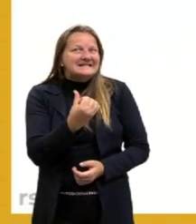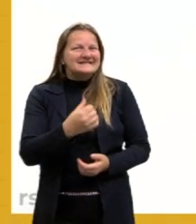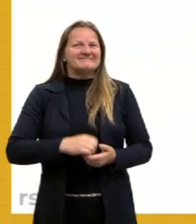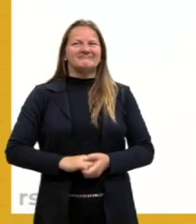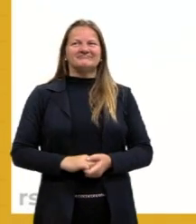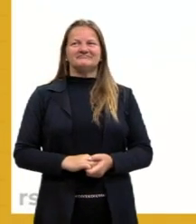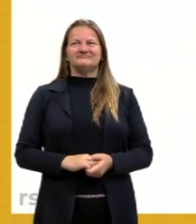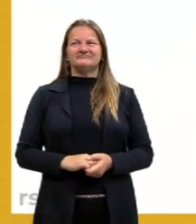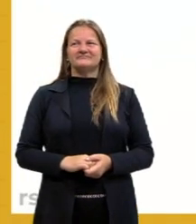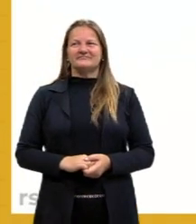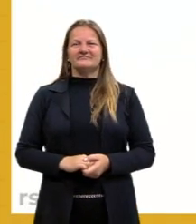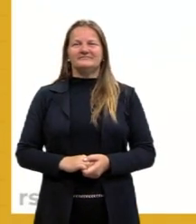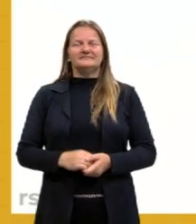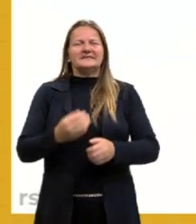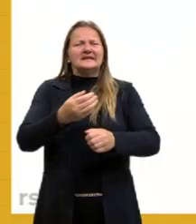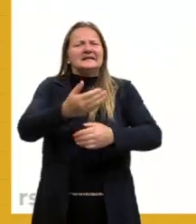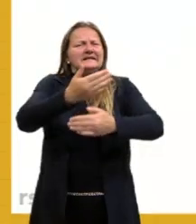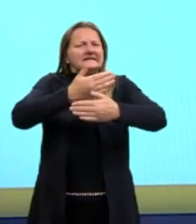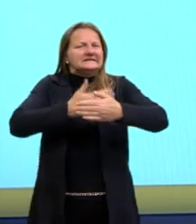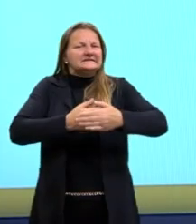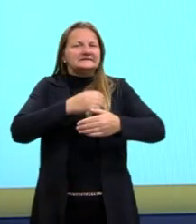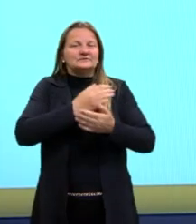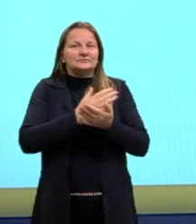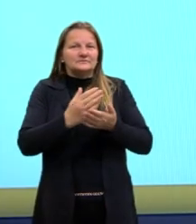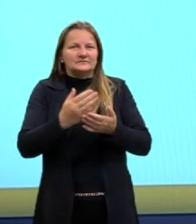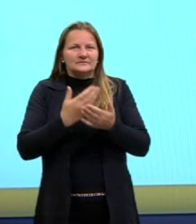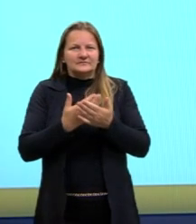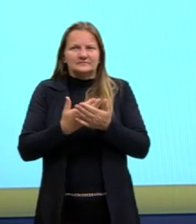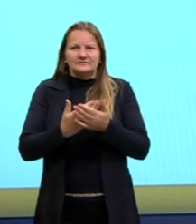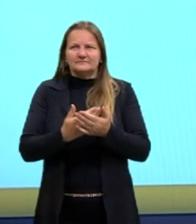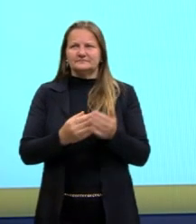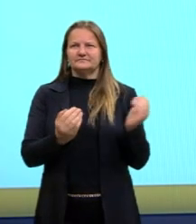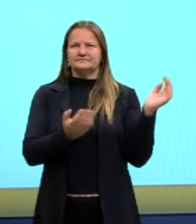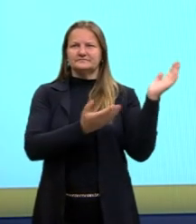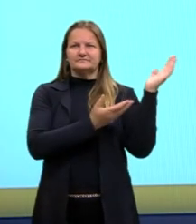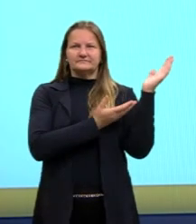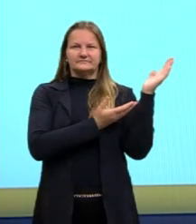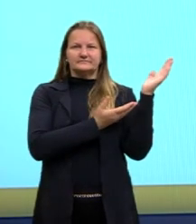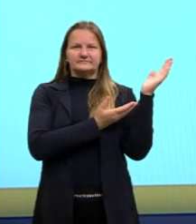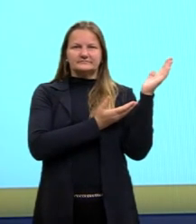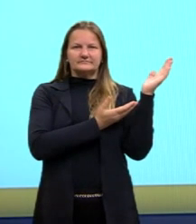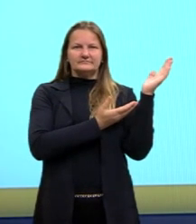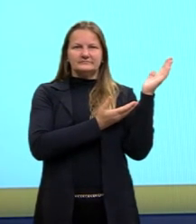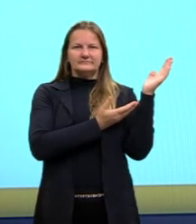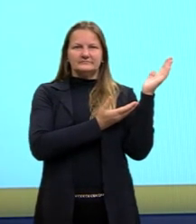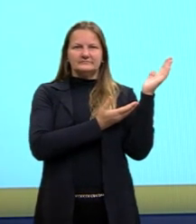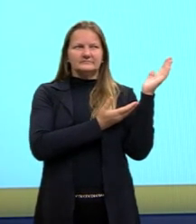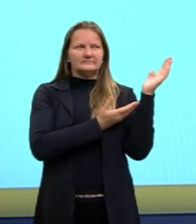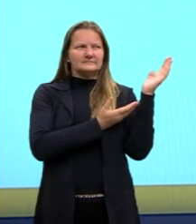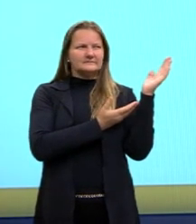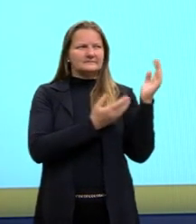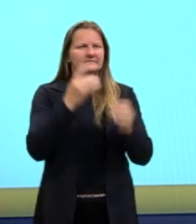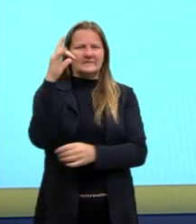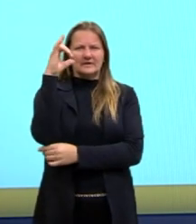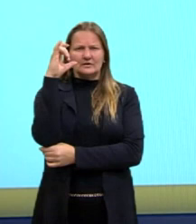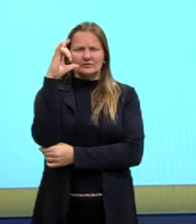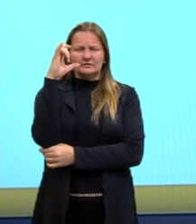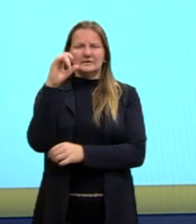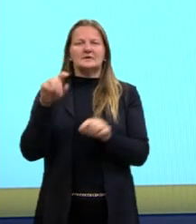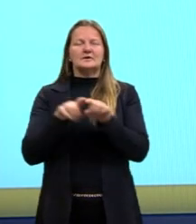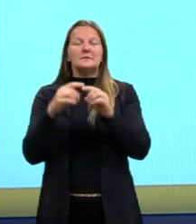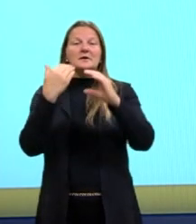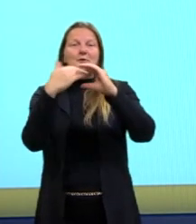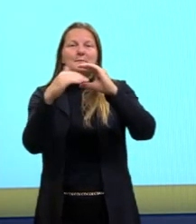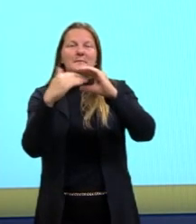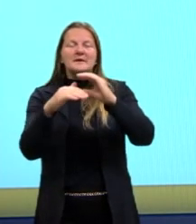46. Antes de começar nossa aula, vocês sabem que aqui no cantinho, né, vocês encontram o meu Instagram, o meu